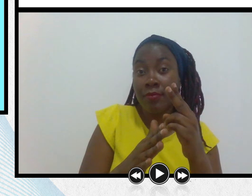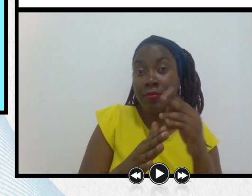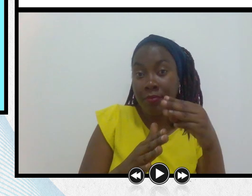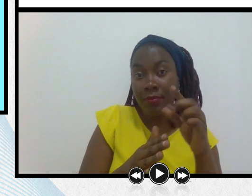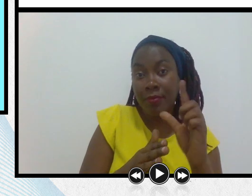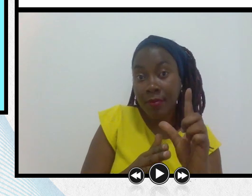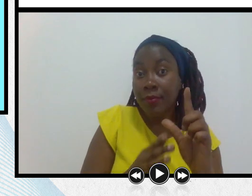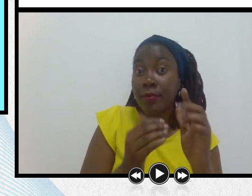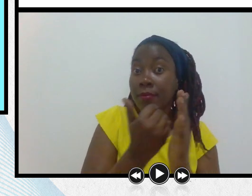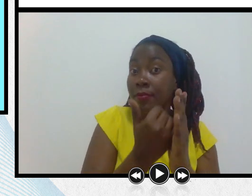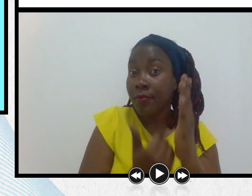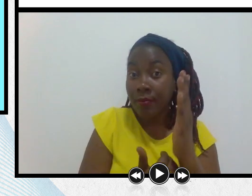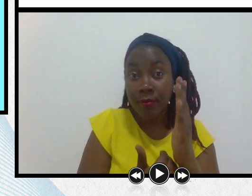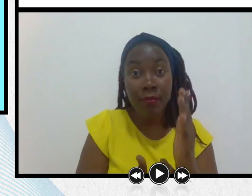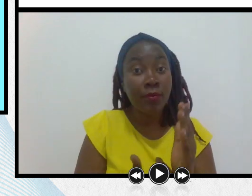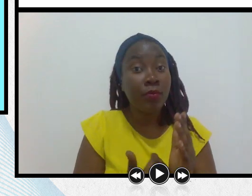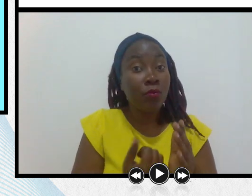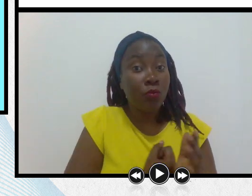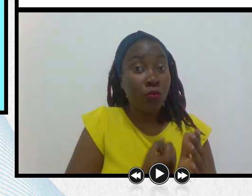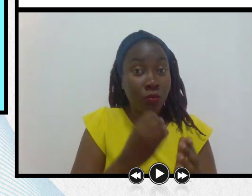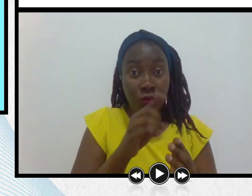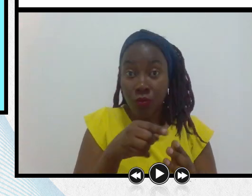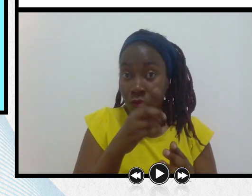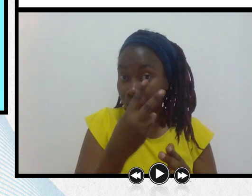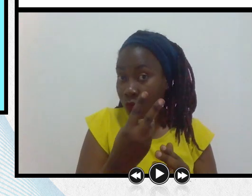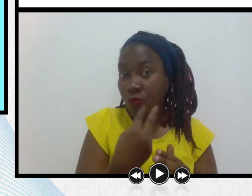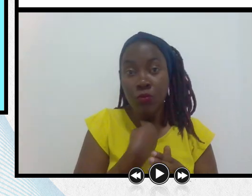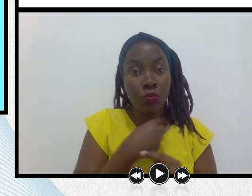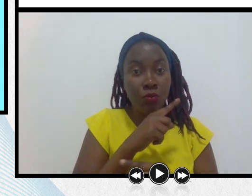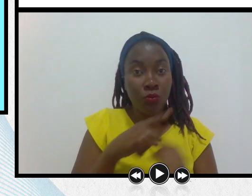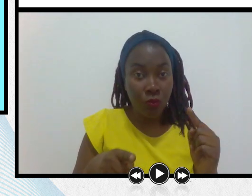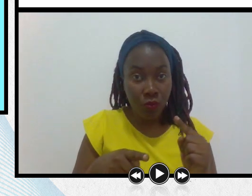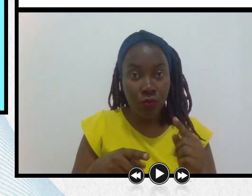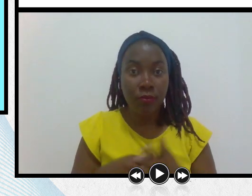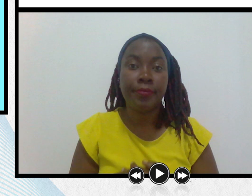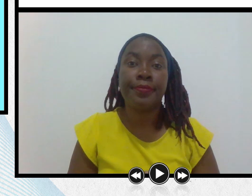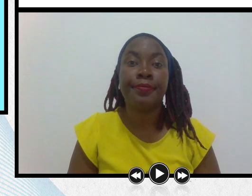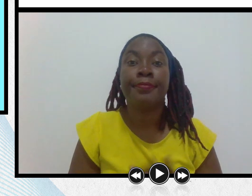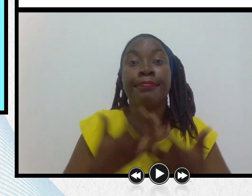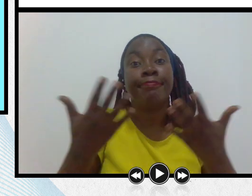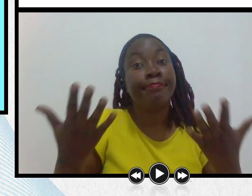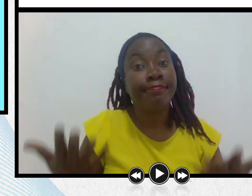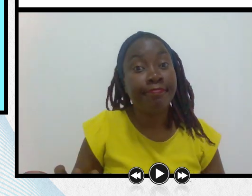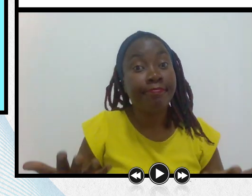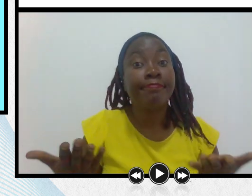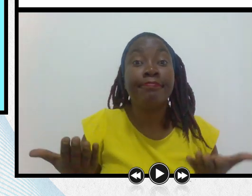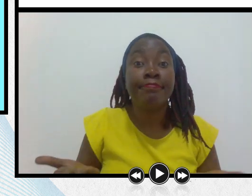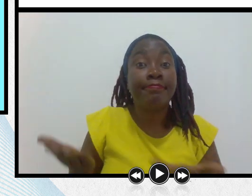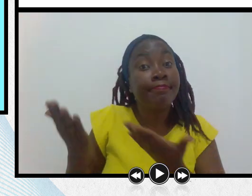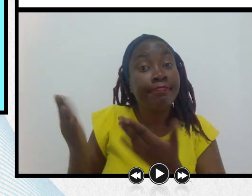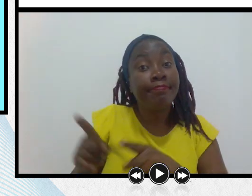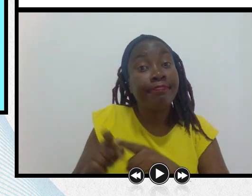menor que 0,2 miligrama por litro de cloro ativo na ponta da rede. Pois bem, e